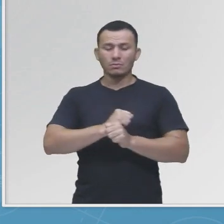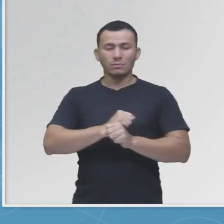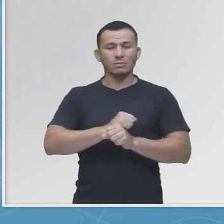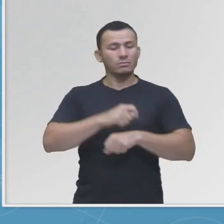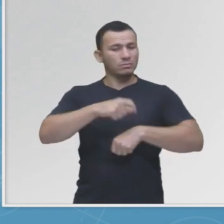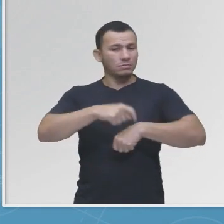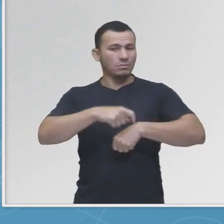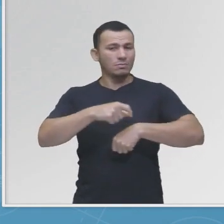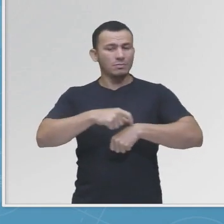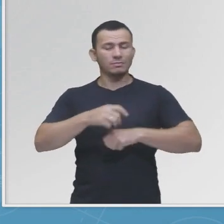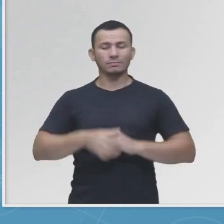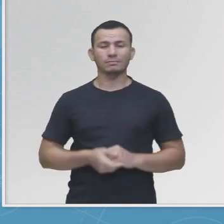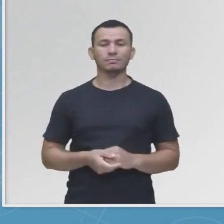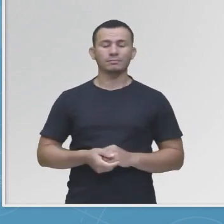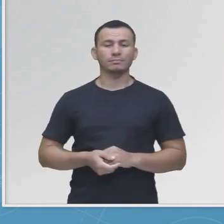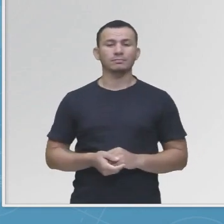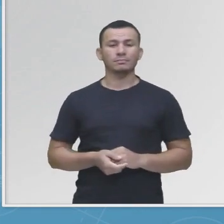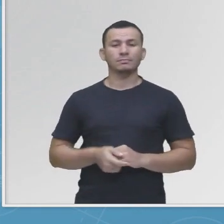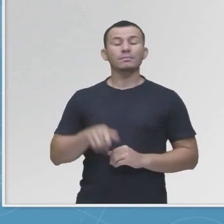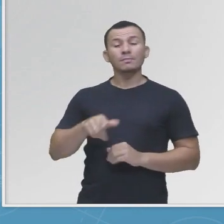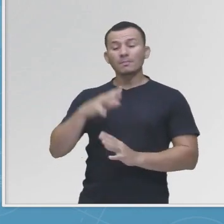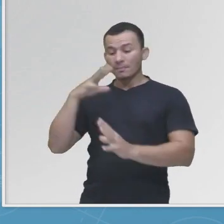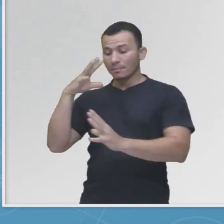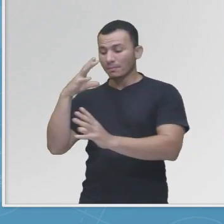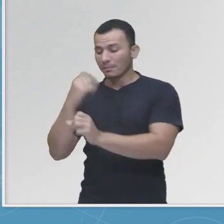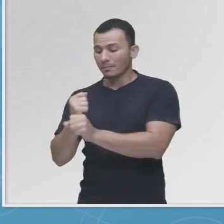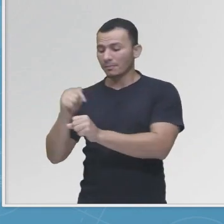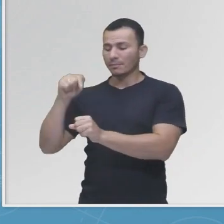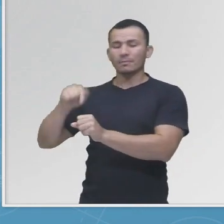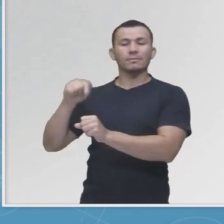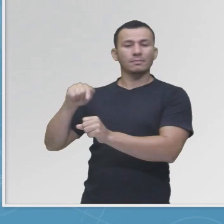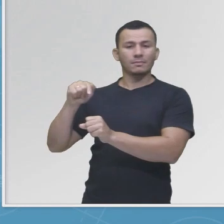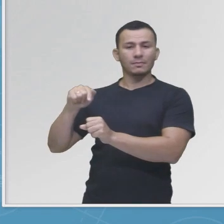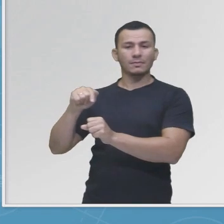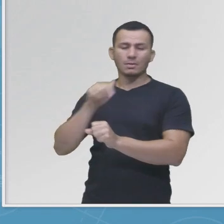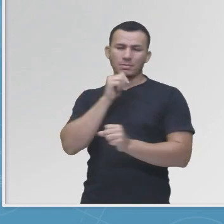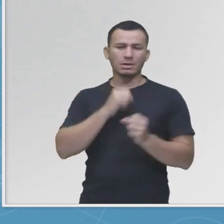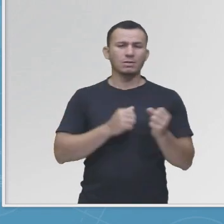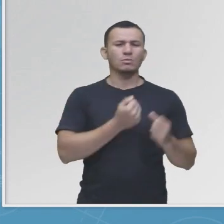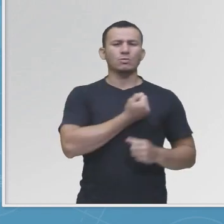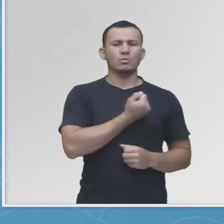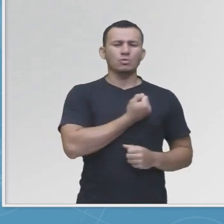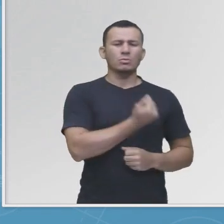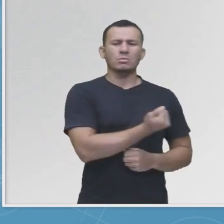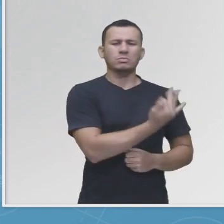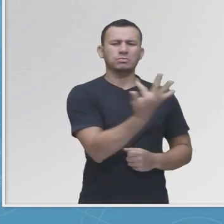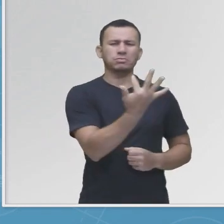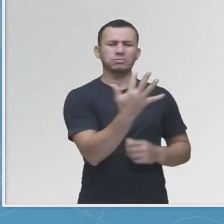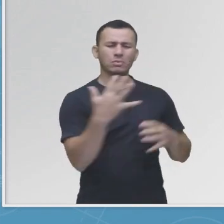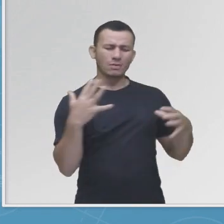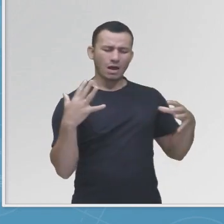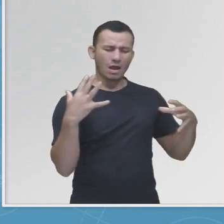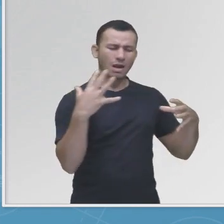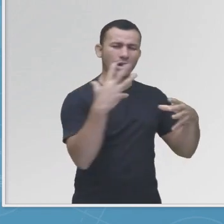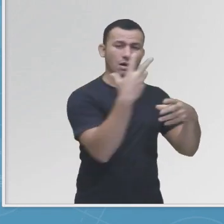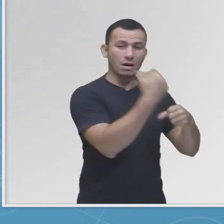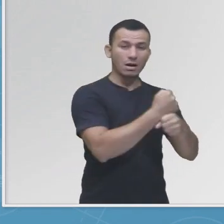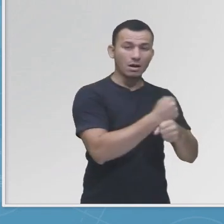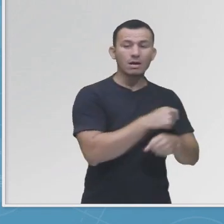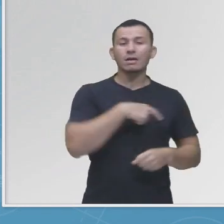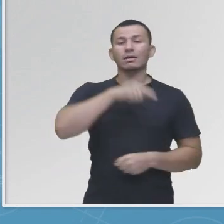naquela situação. E o resultado da reunião dessas parcelas, que é chamado de soma ou